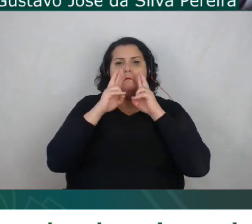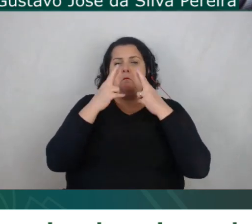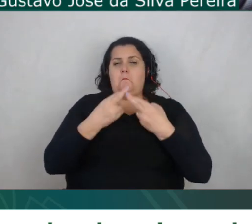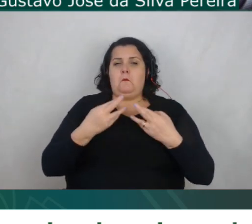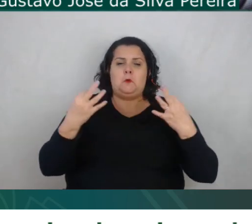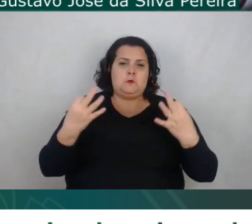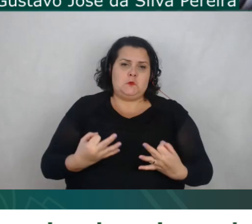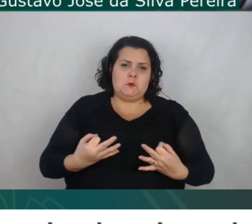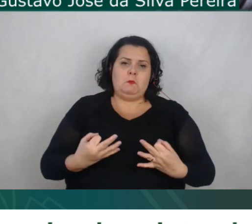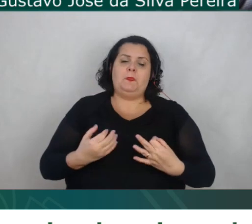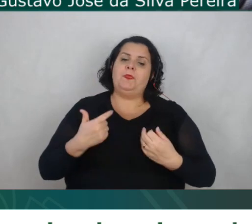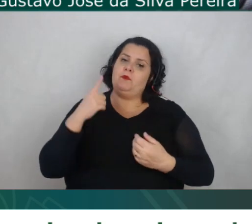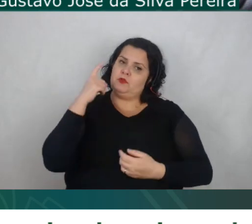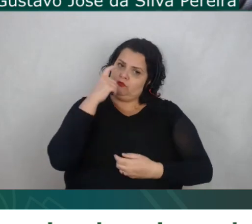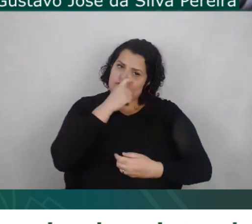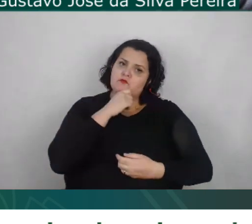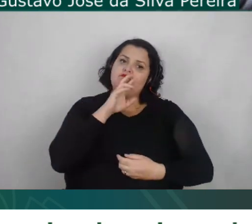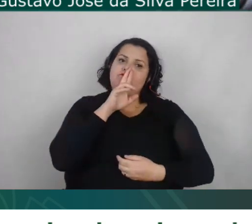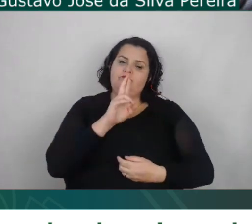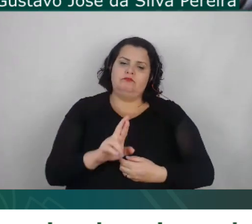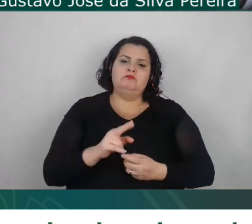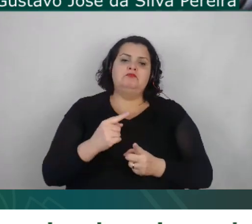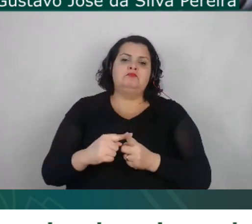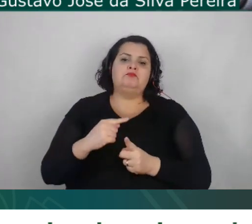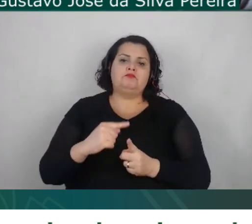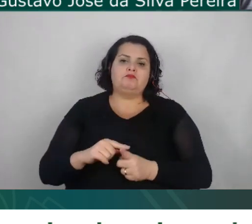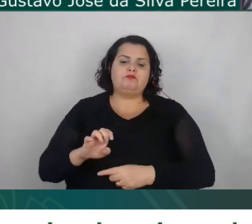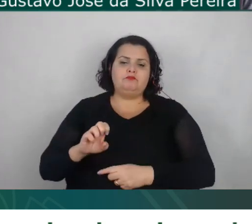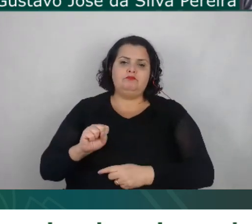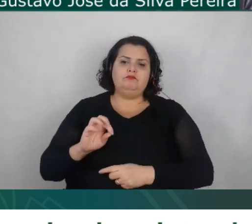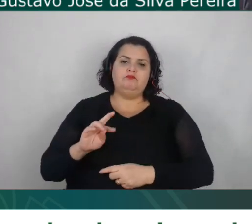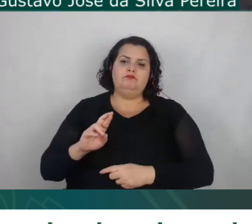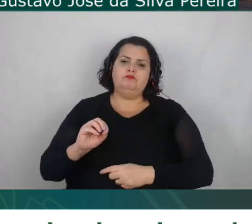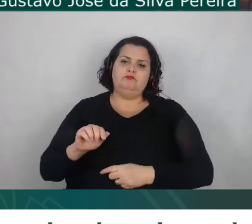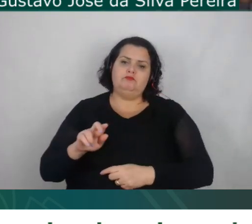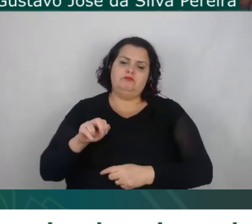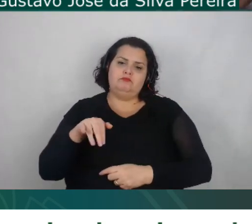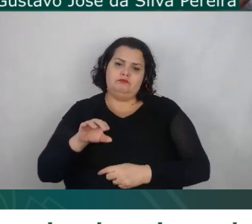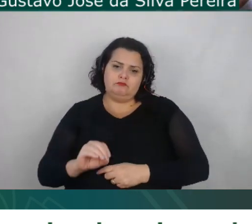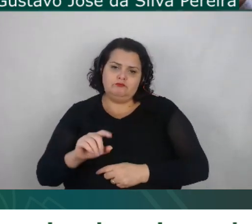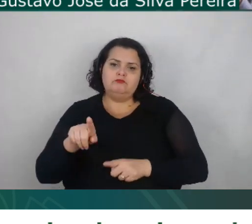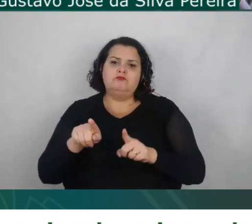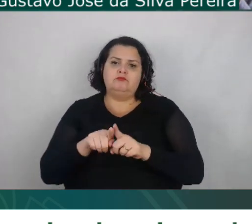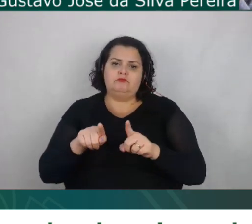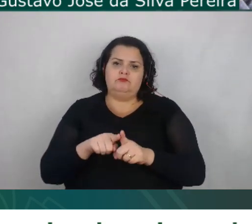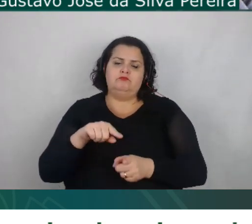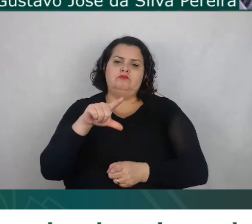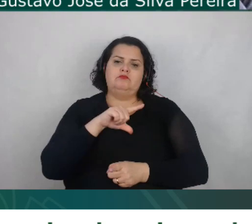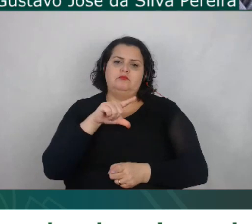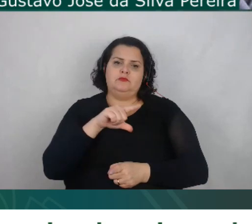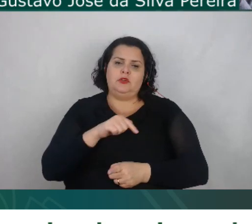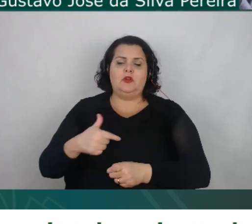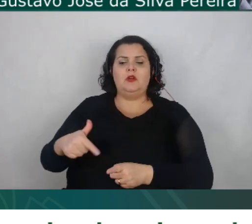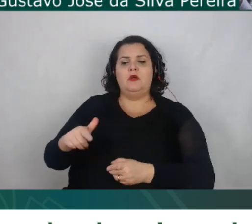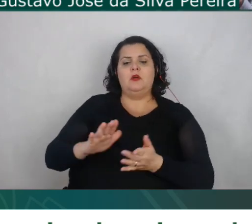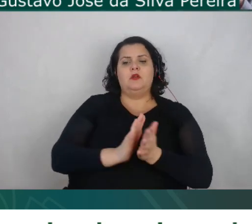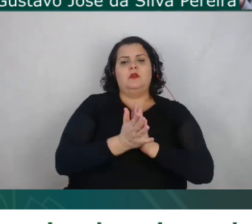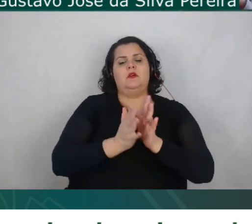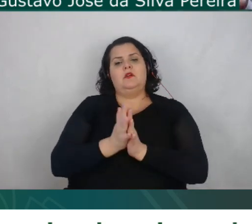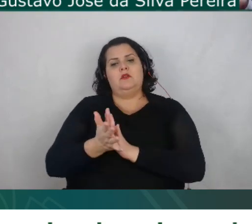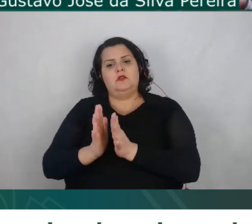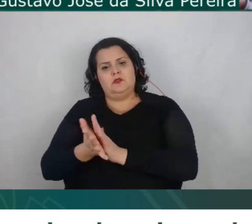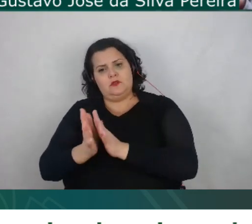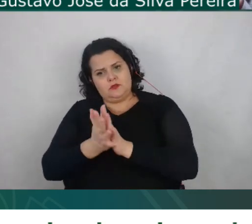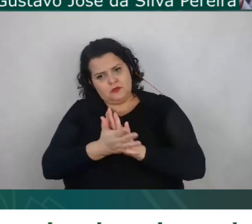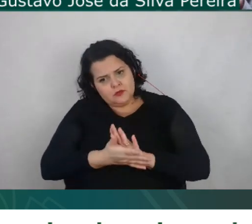pouco complicado, porque os estrógenos, eles também têm um efeito de dessensibilização de receptores. Então,